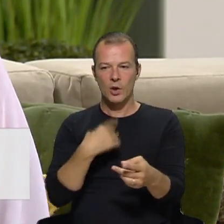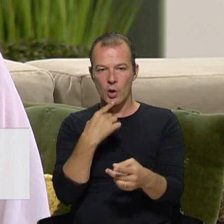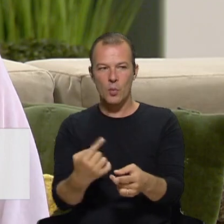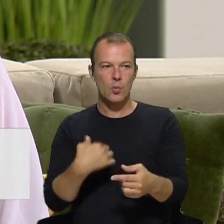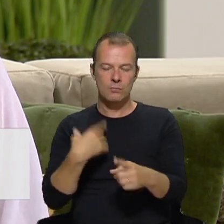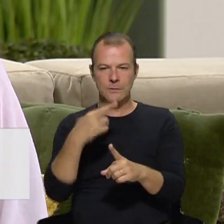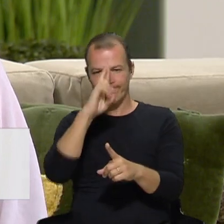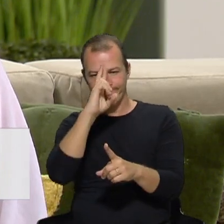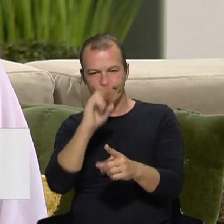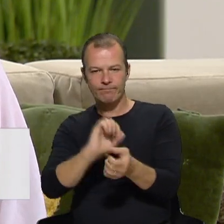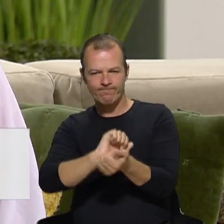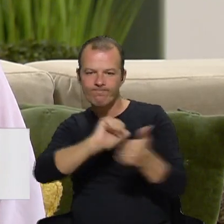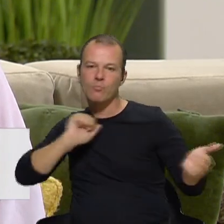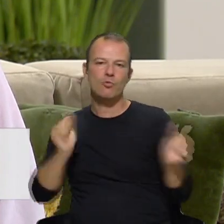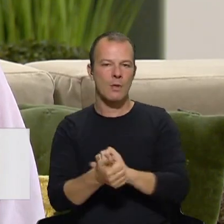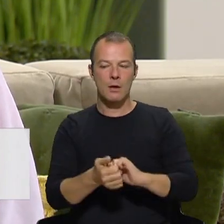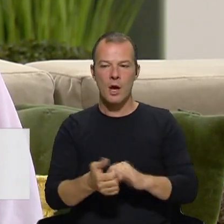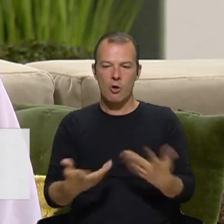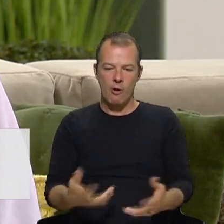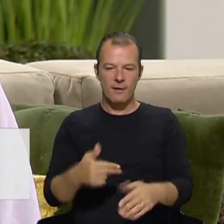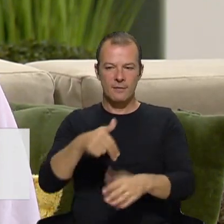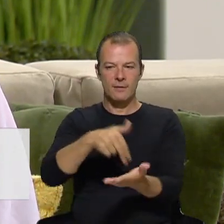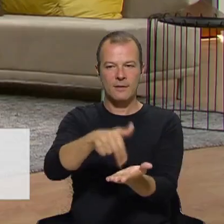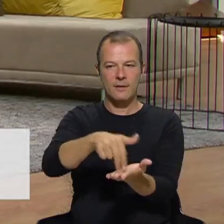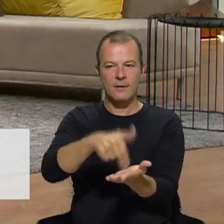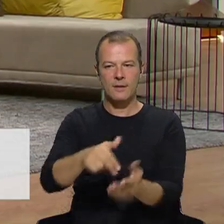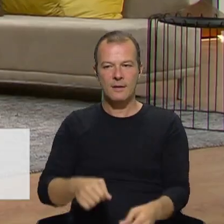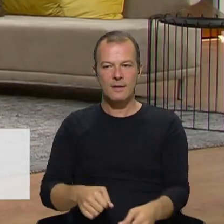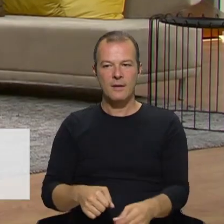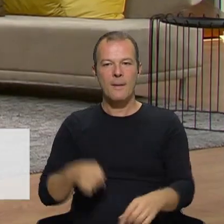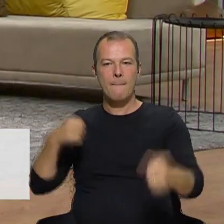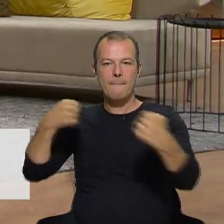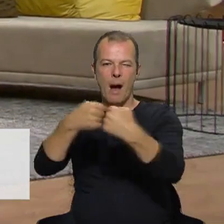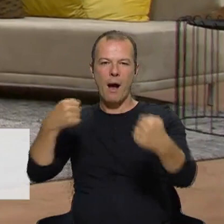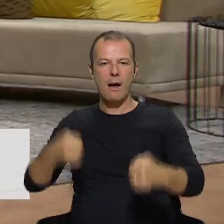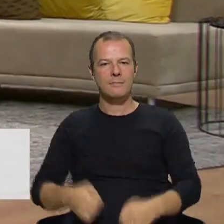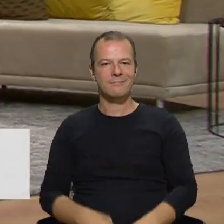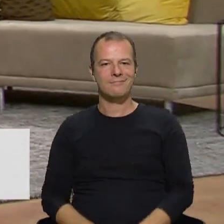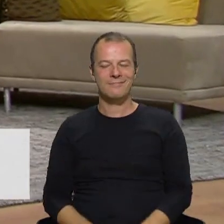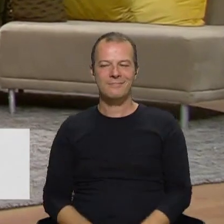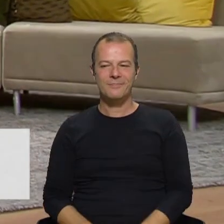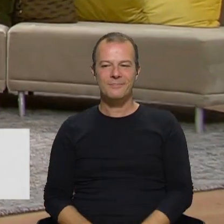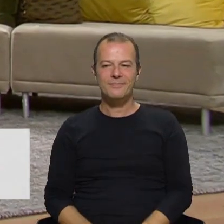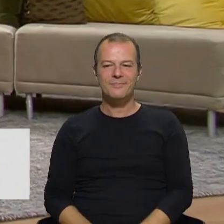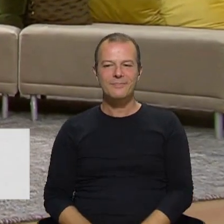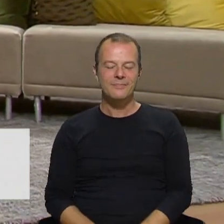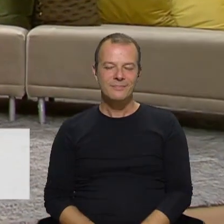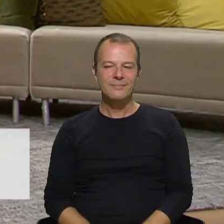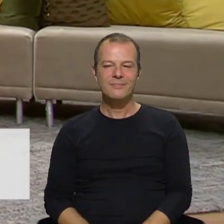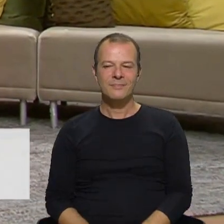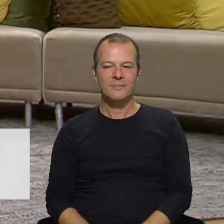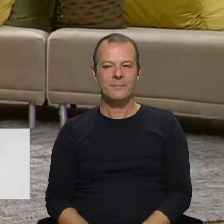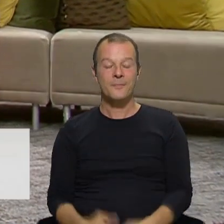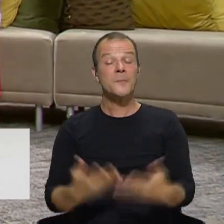isto. Só por causa disso, agora vou-me levantar e vamos dar aqui um chocazinho assim, olha. Toma! Pronto.